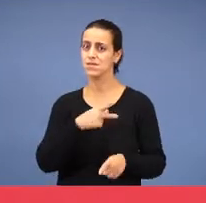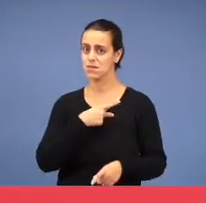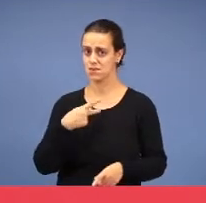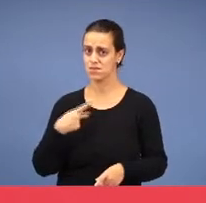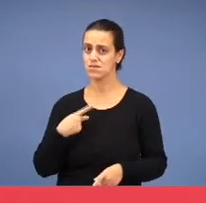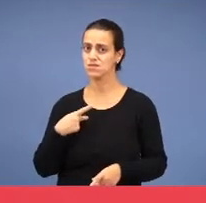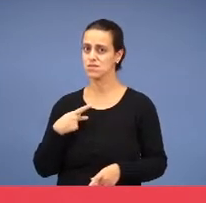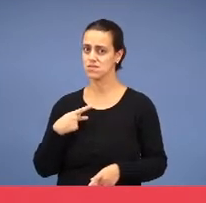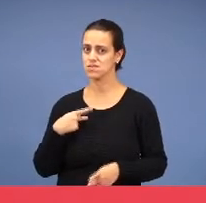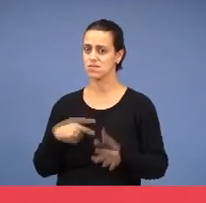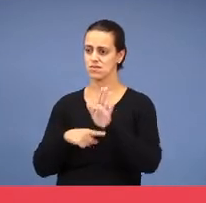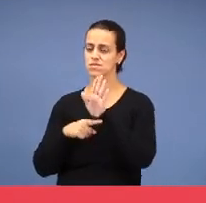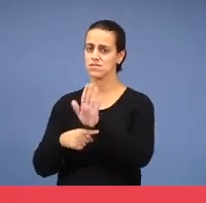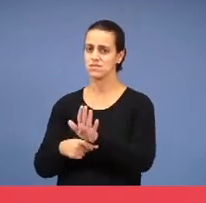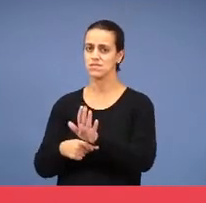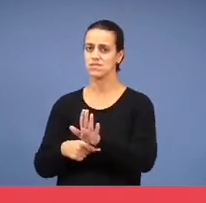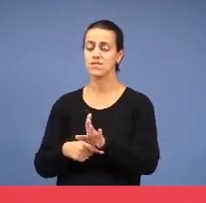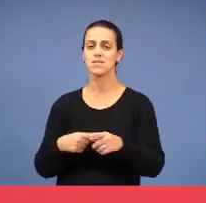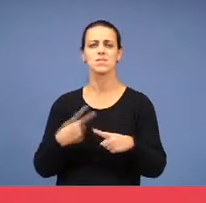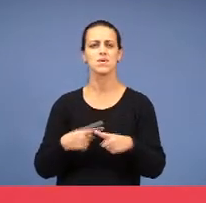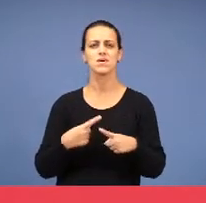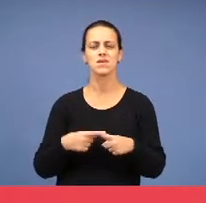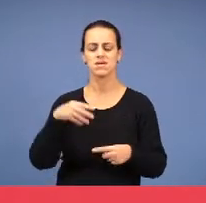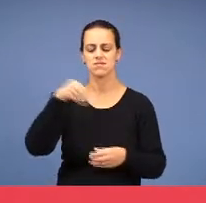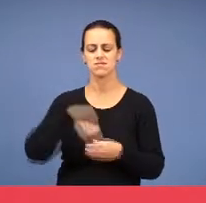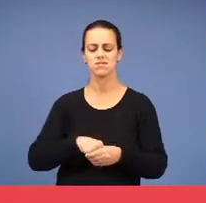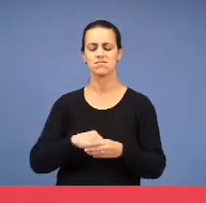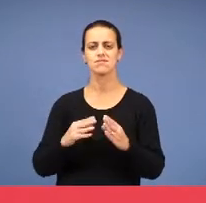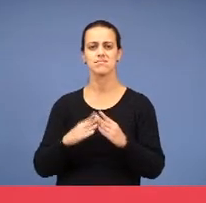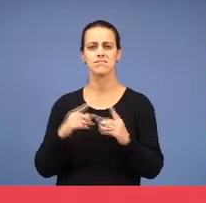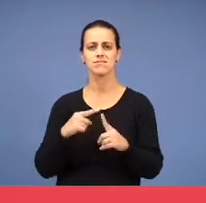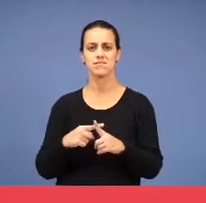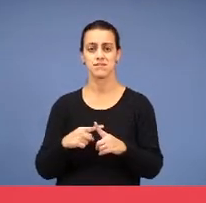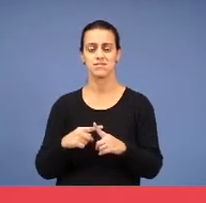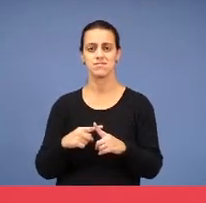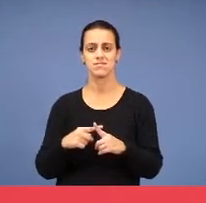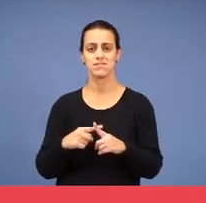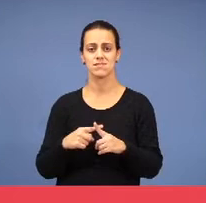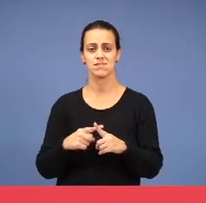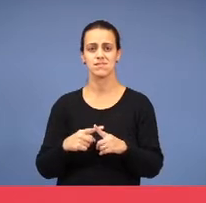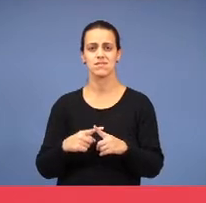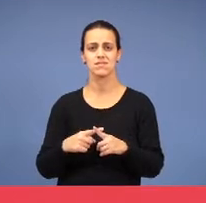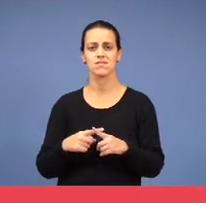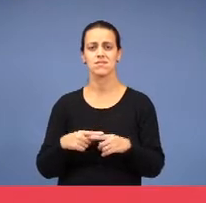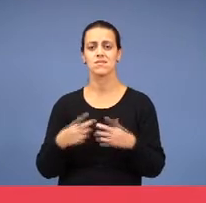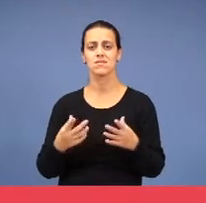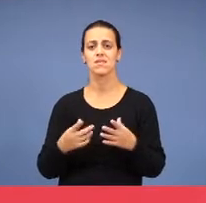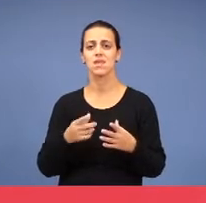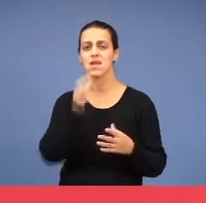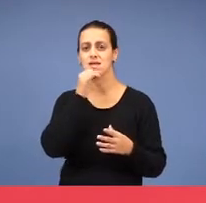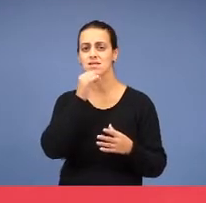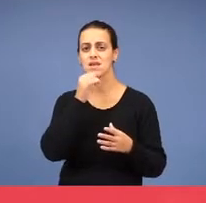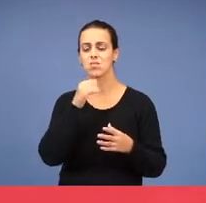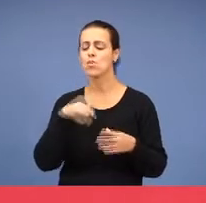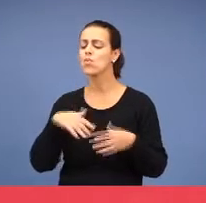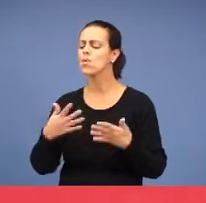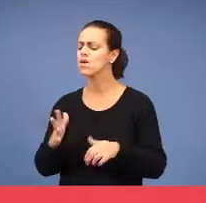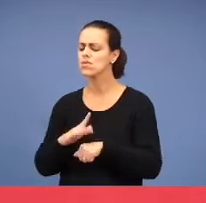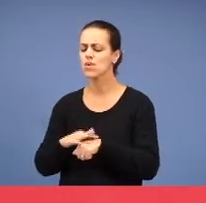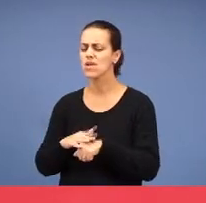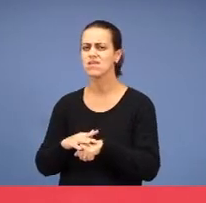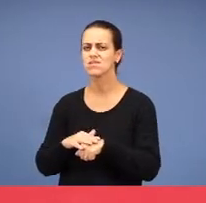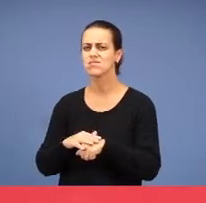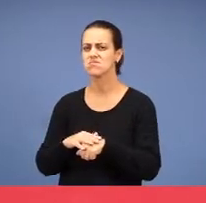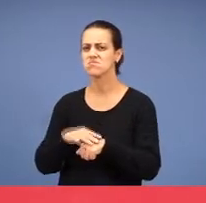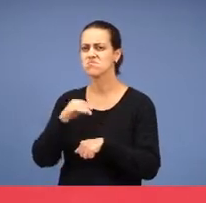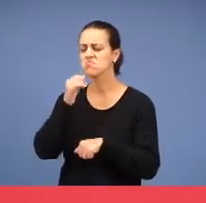disso. Porque no corpo, os irmãos vão procurar lá dentro do corpo onde estava a doença. Onde estava a doença no corpo? Os